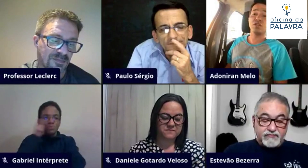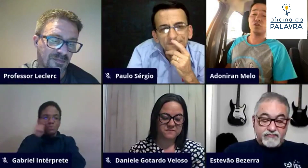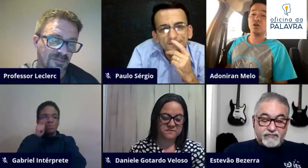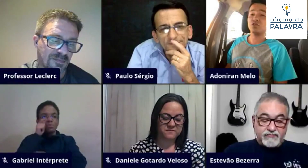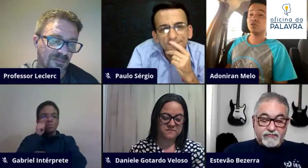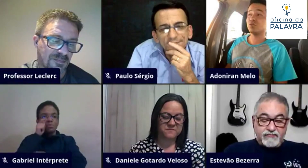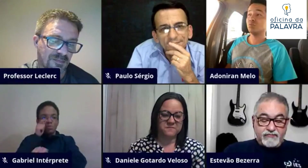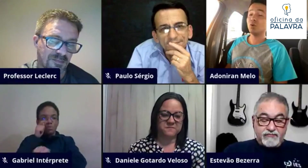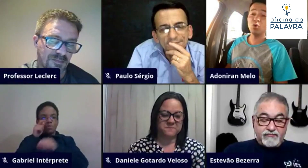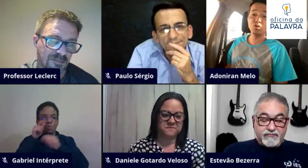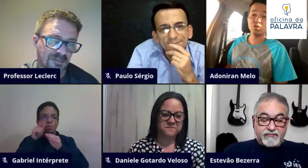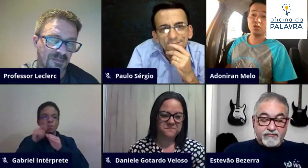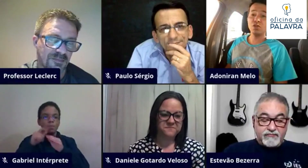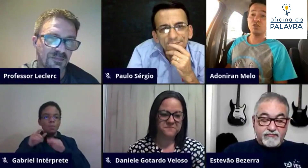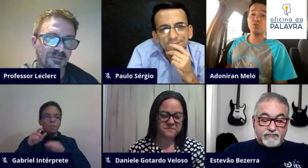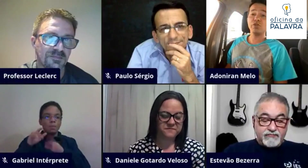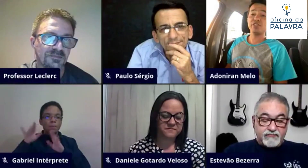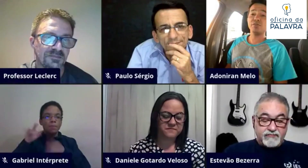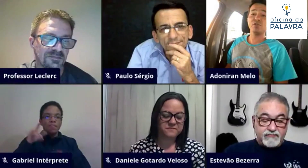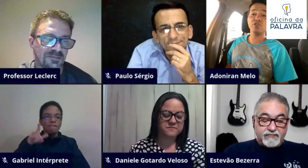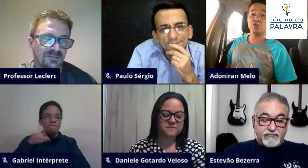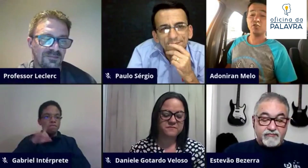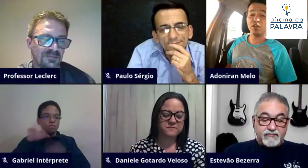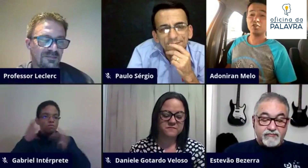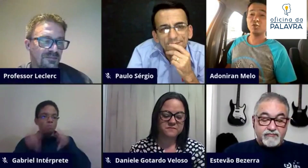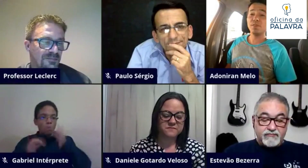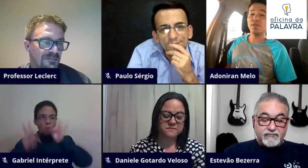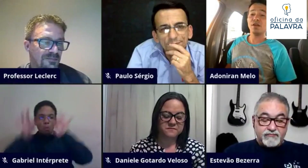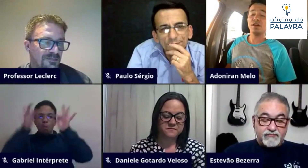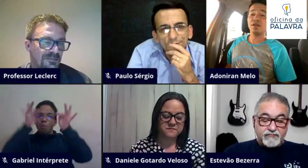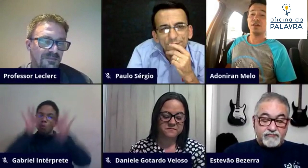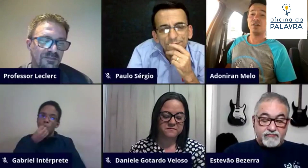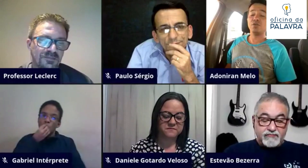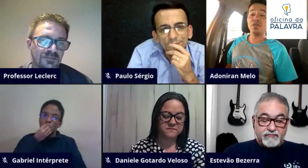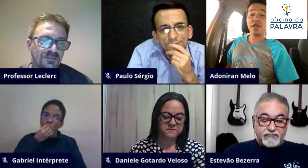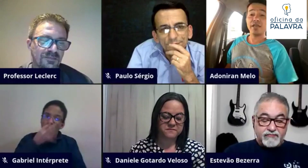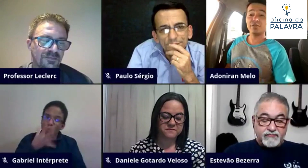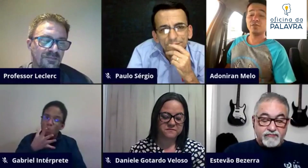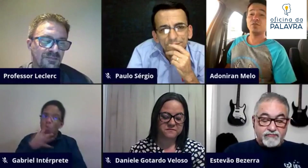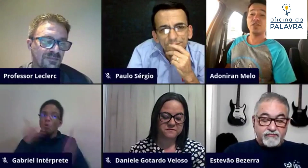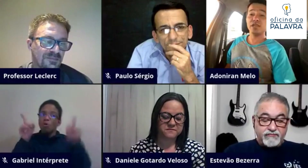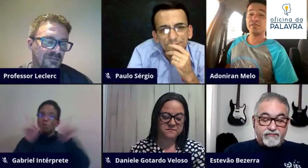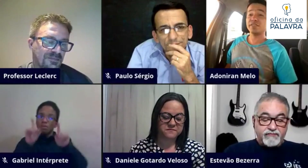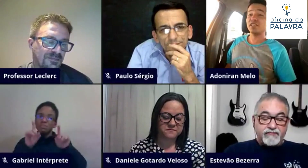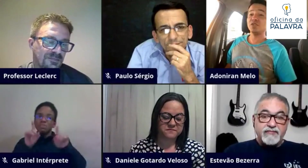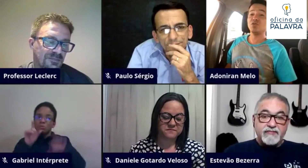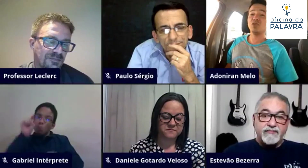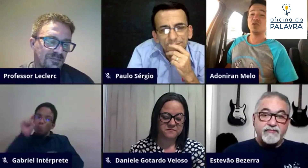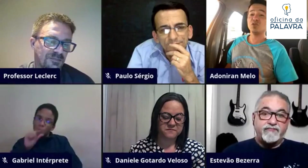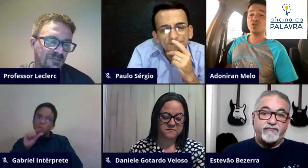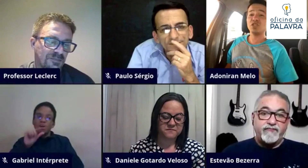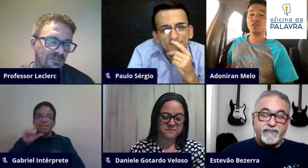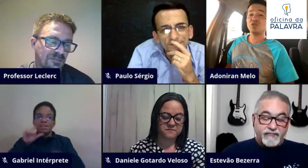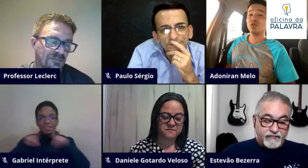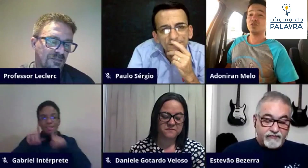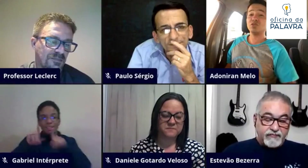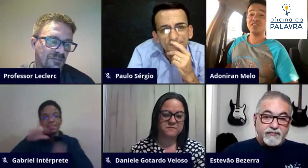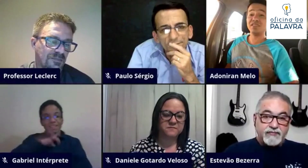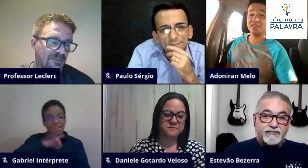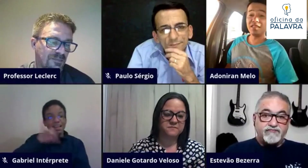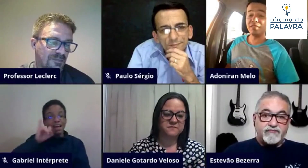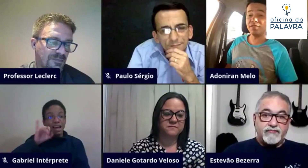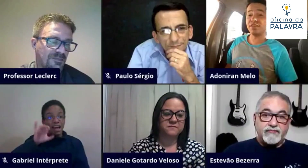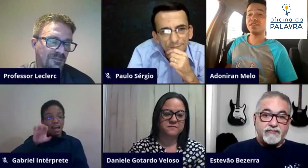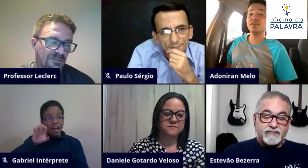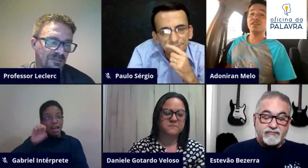recursos tecnológicos bons, como, por exemplo, hoje eu vejo o IES fazendo com recursos